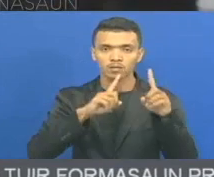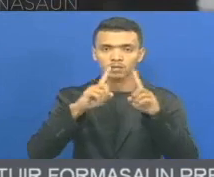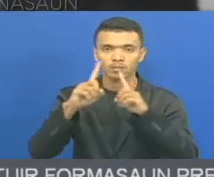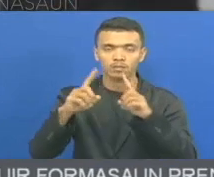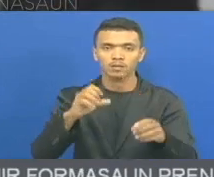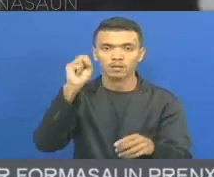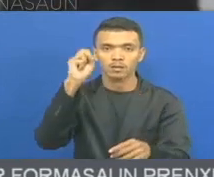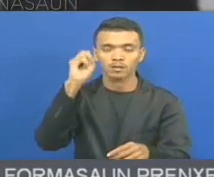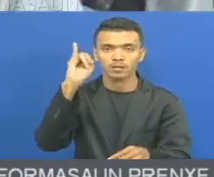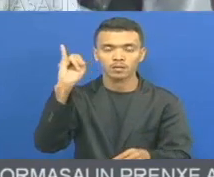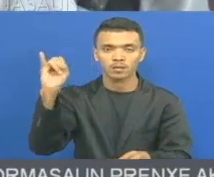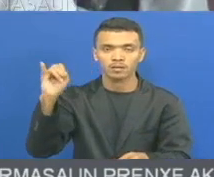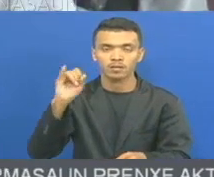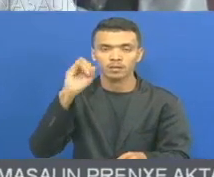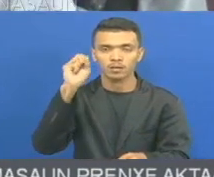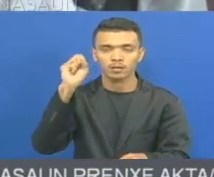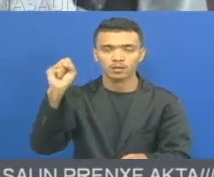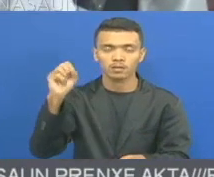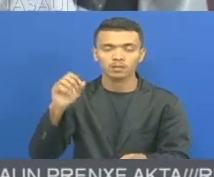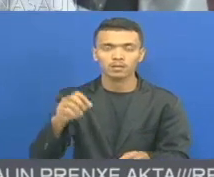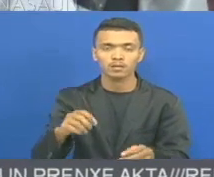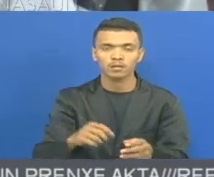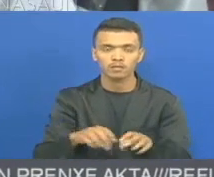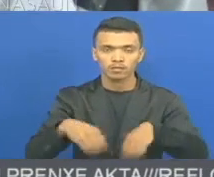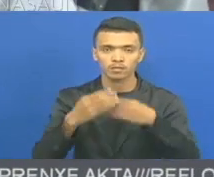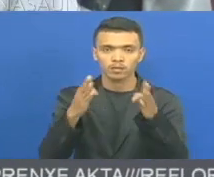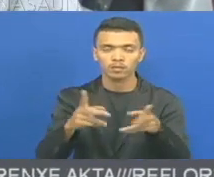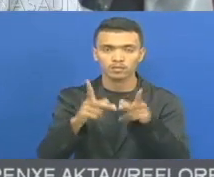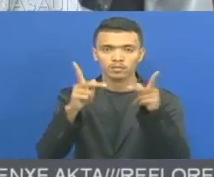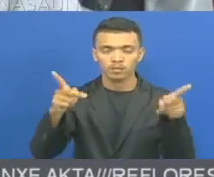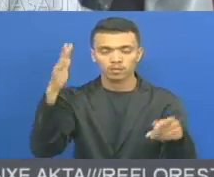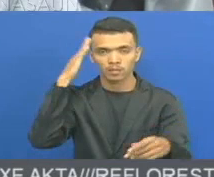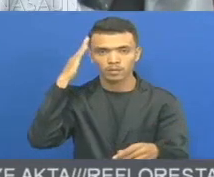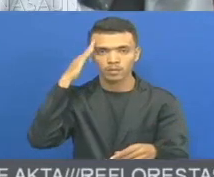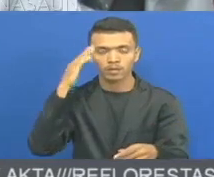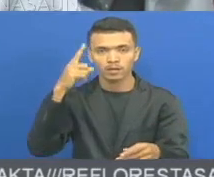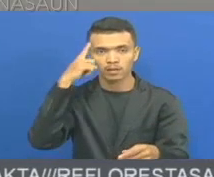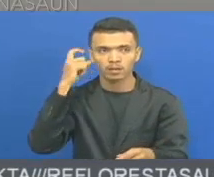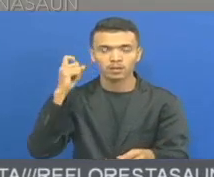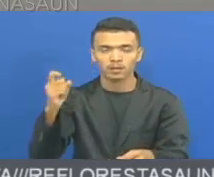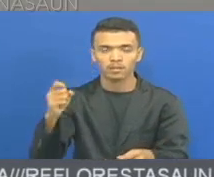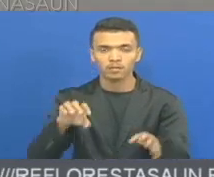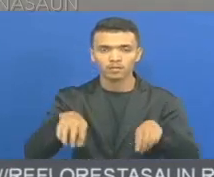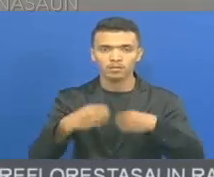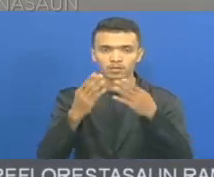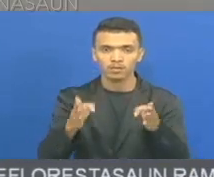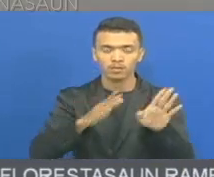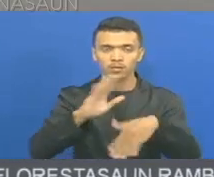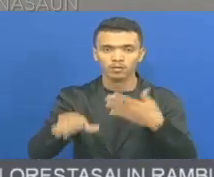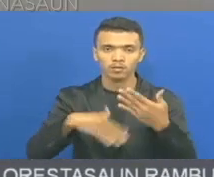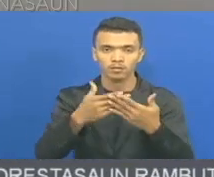Seguransa Social, ba funcionar publicu, no contratado hori hatene sistema rasik. Tamba durante ne funcionar hotu